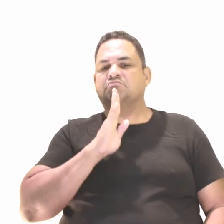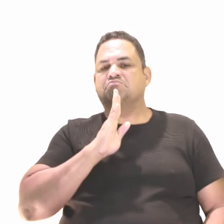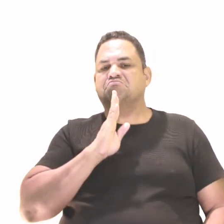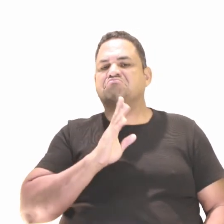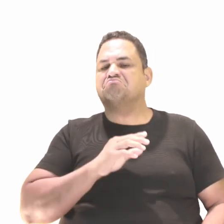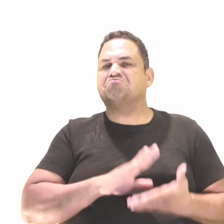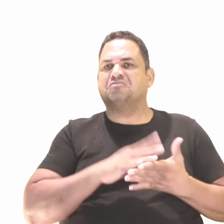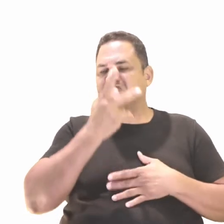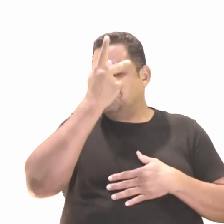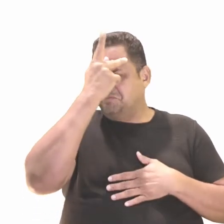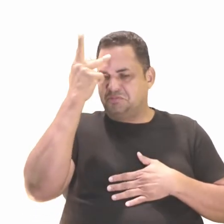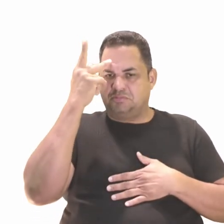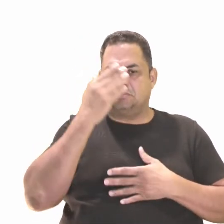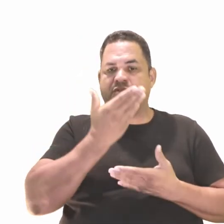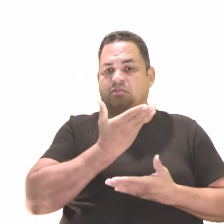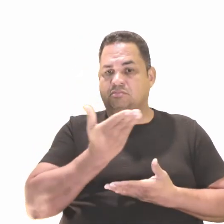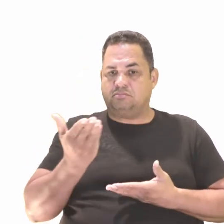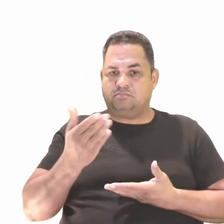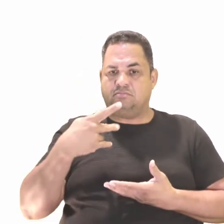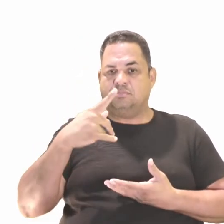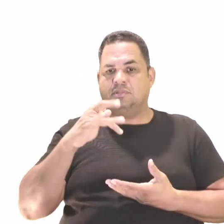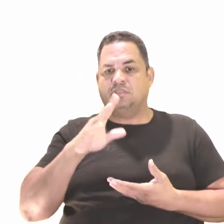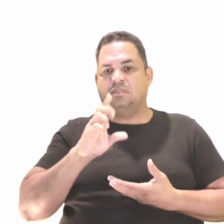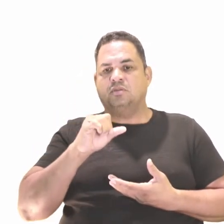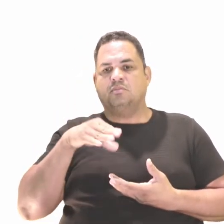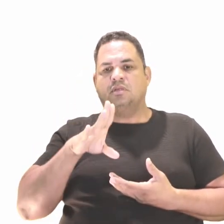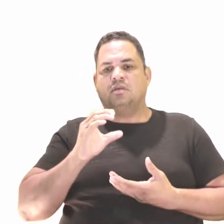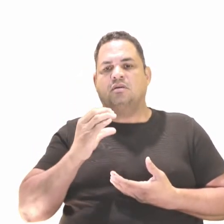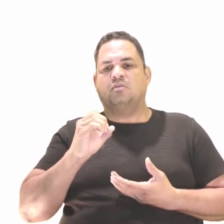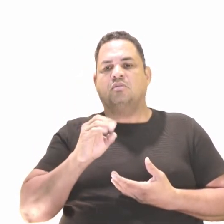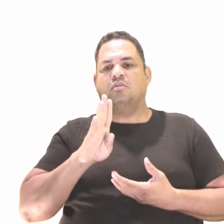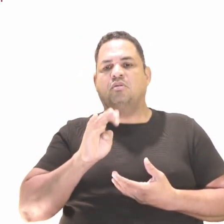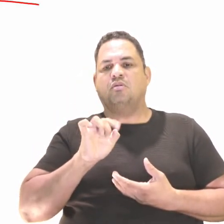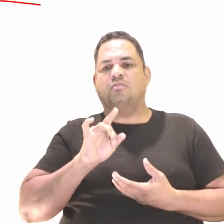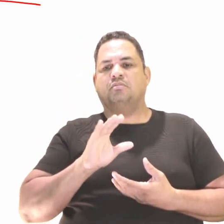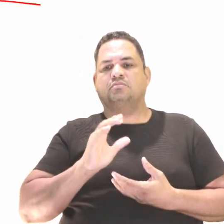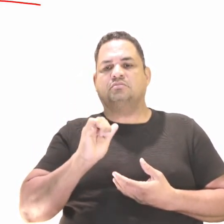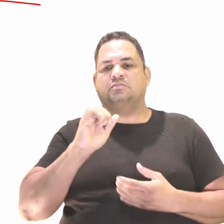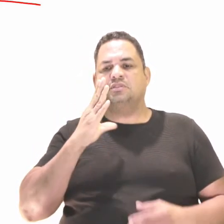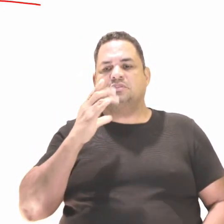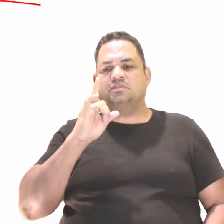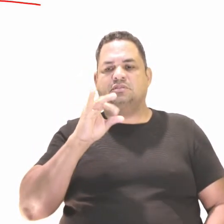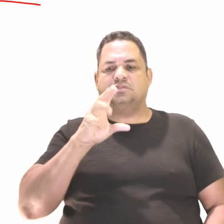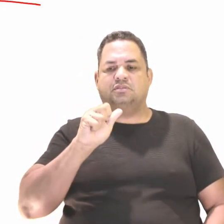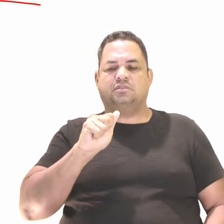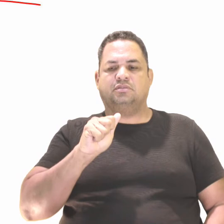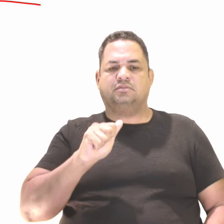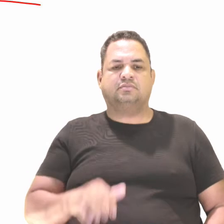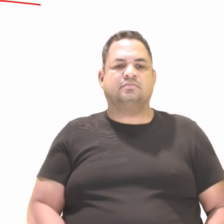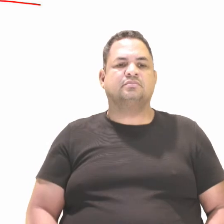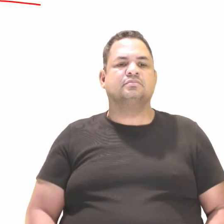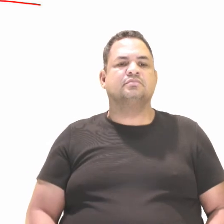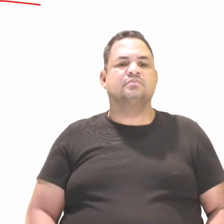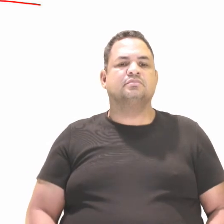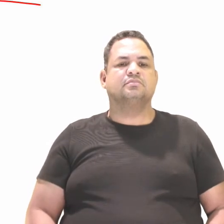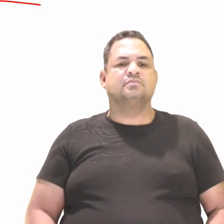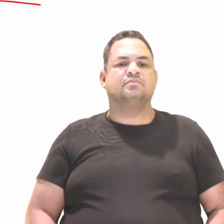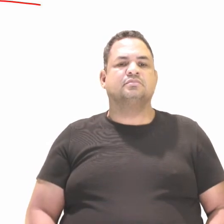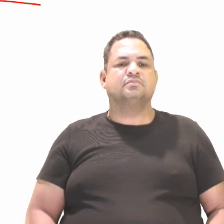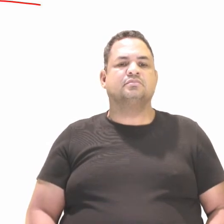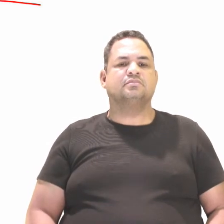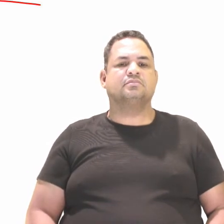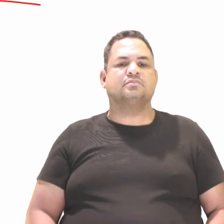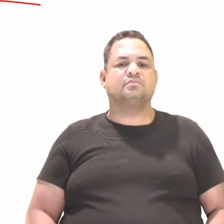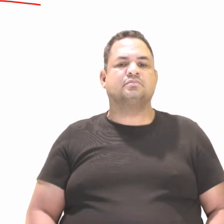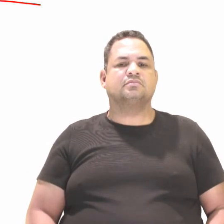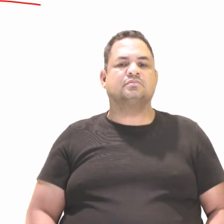alguns deles. Quais são eles? Pedro, Marco, Rob and Cynthia. My house is behind